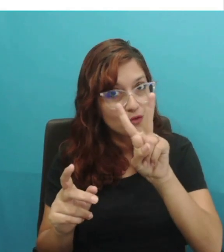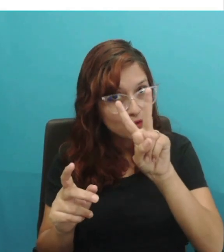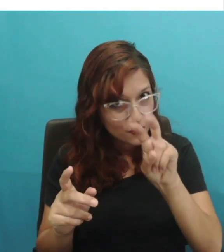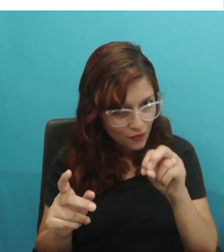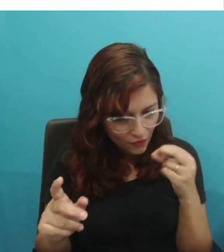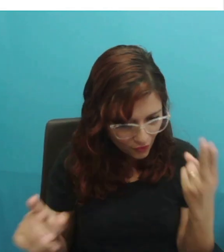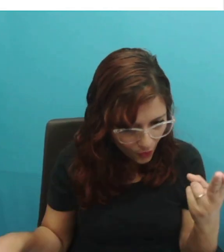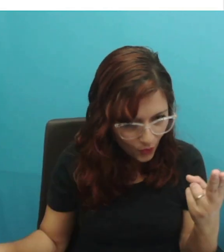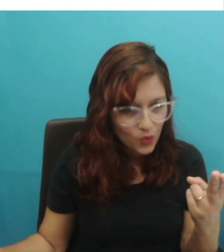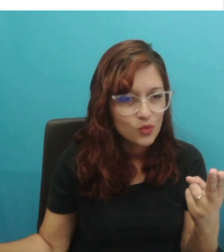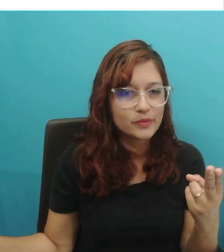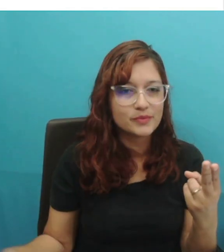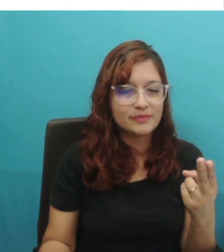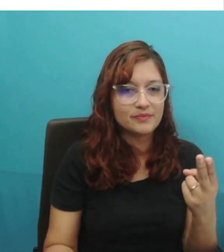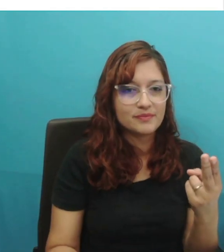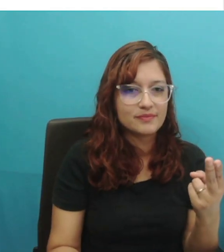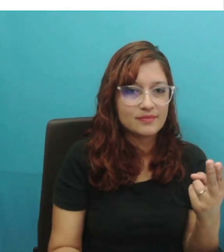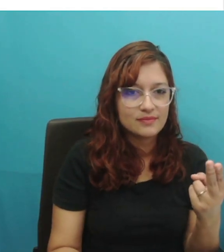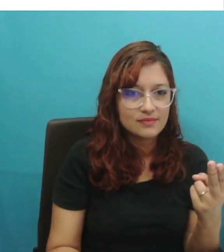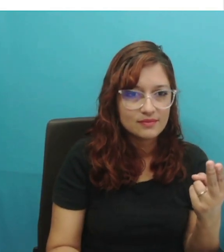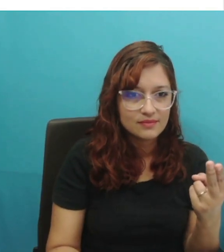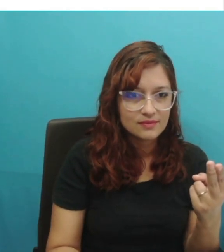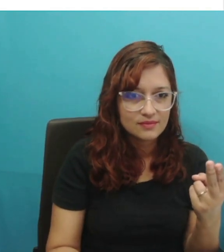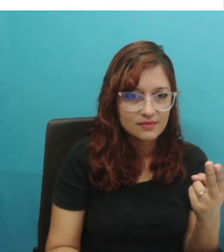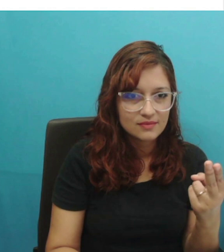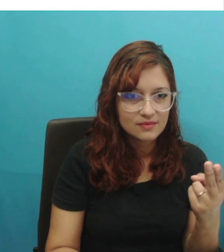Então, a palavra vou